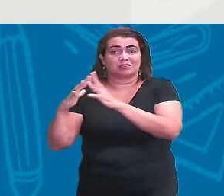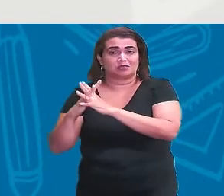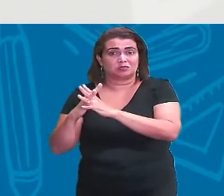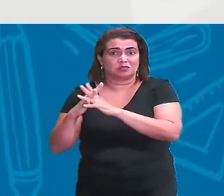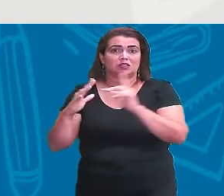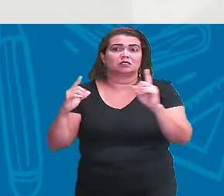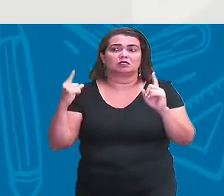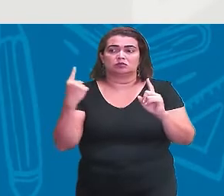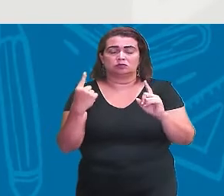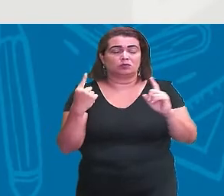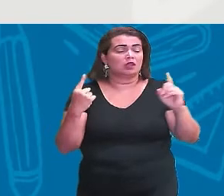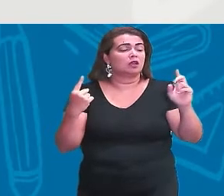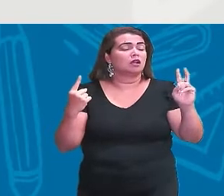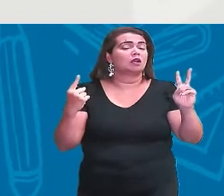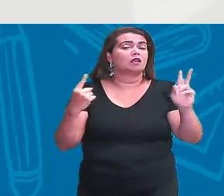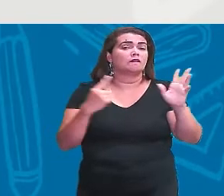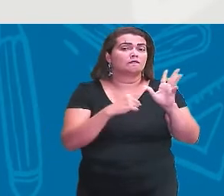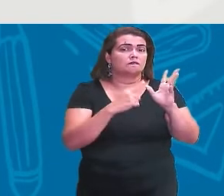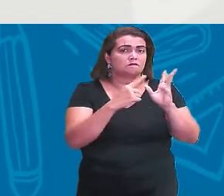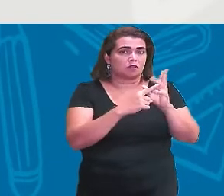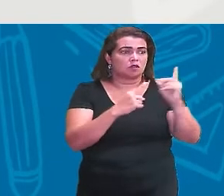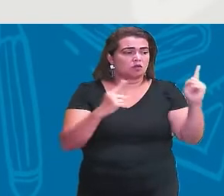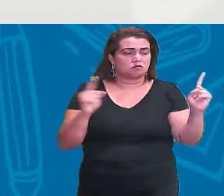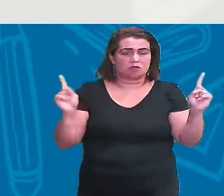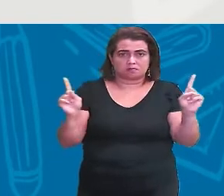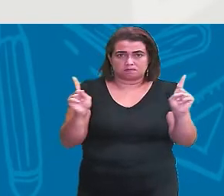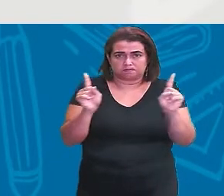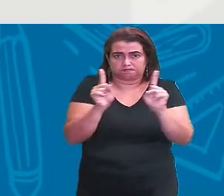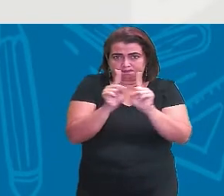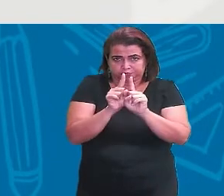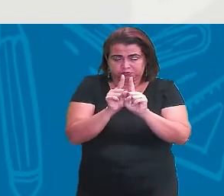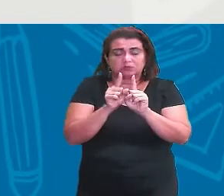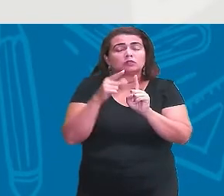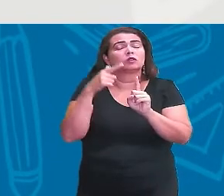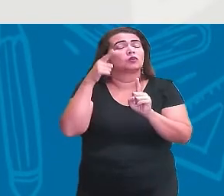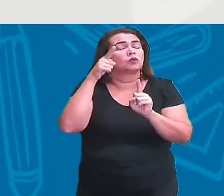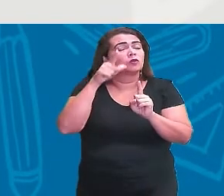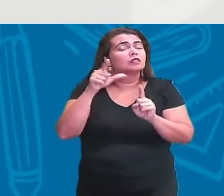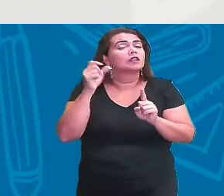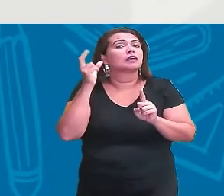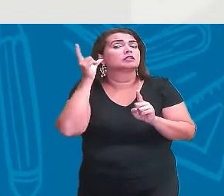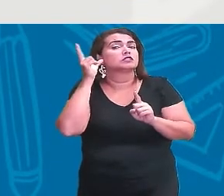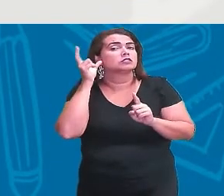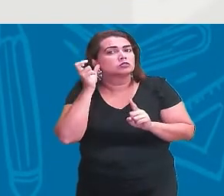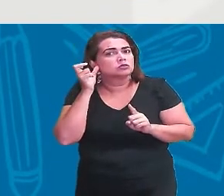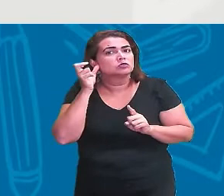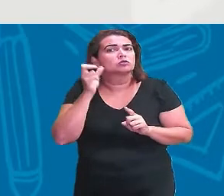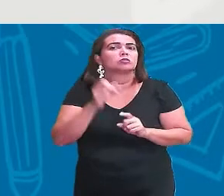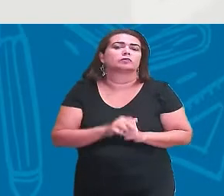vogal, tá? Porque as vogais que vão dar o som das sílabas, ok?